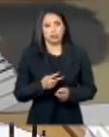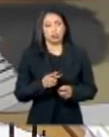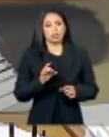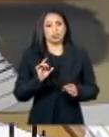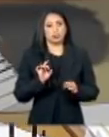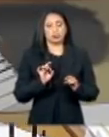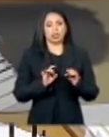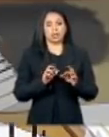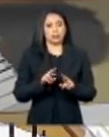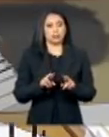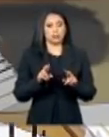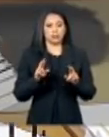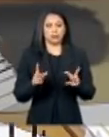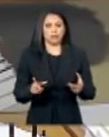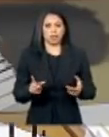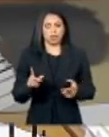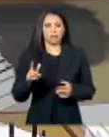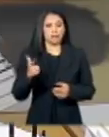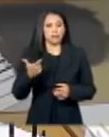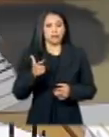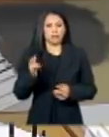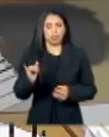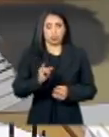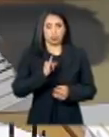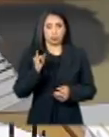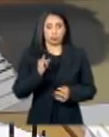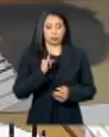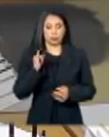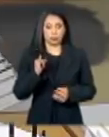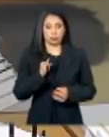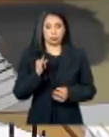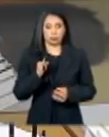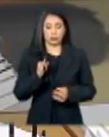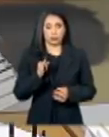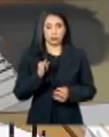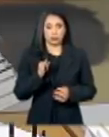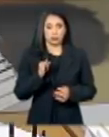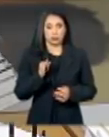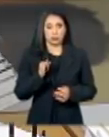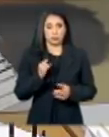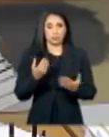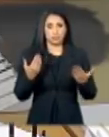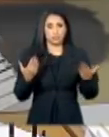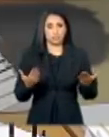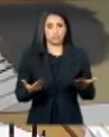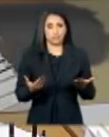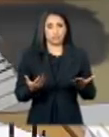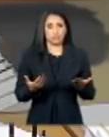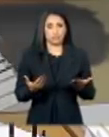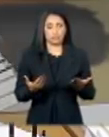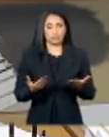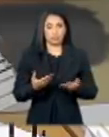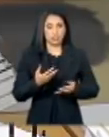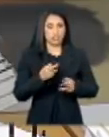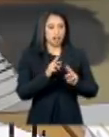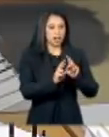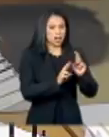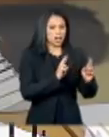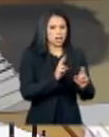prazo pouco importa que se trate de relação jurídica